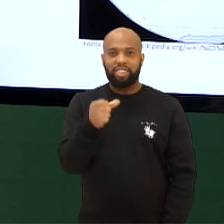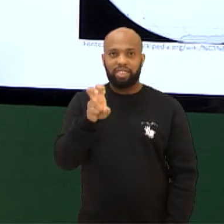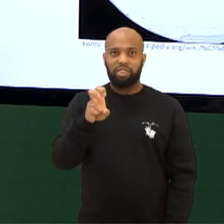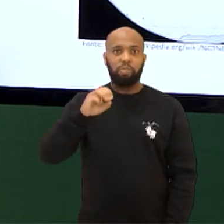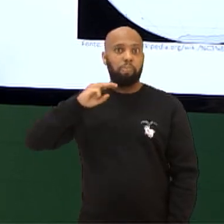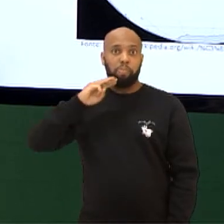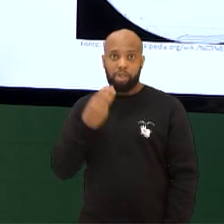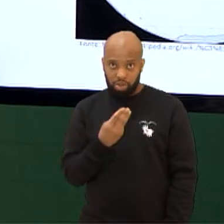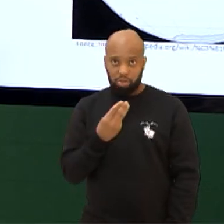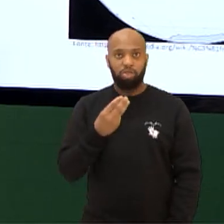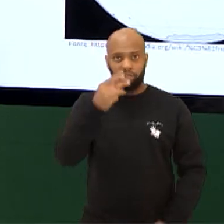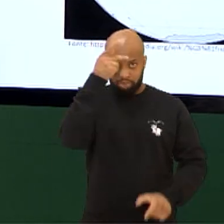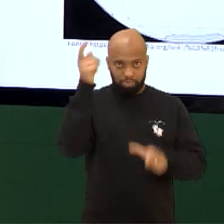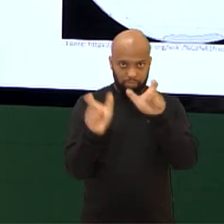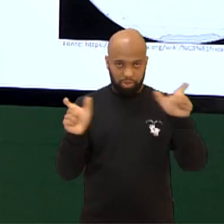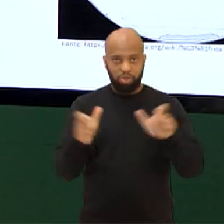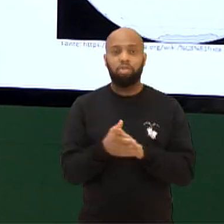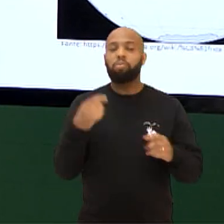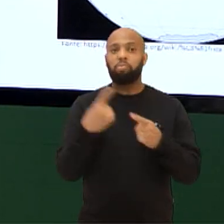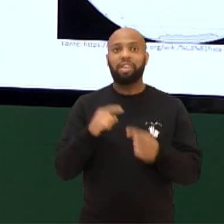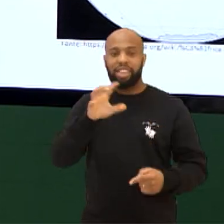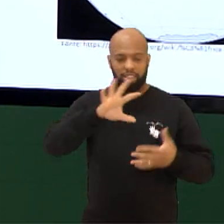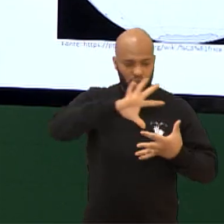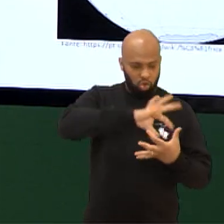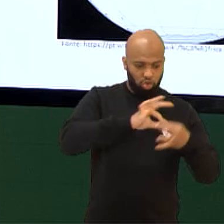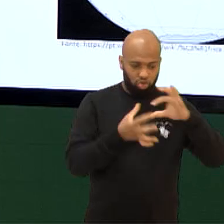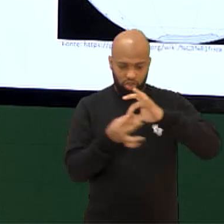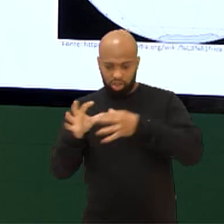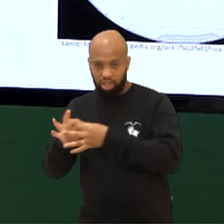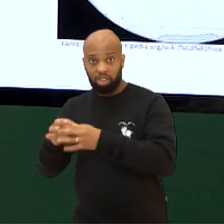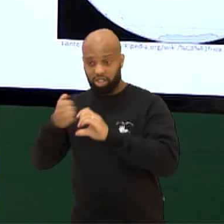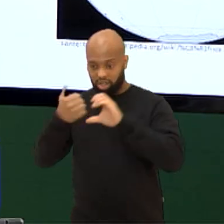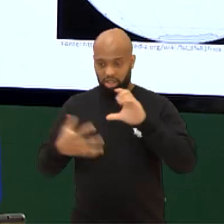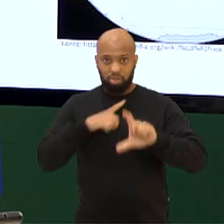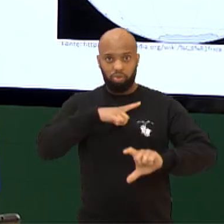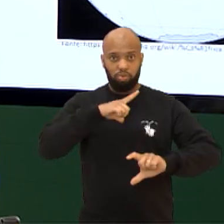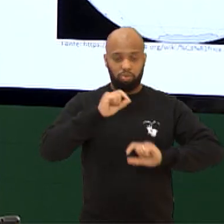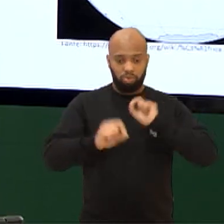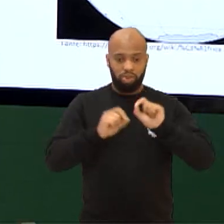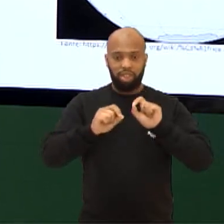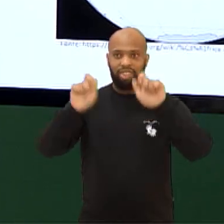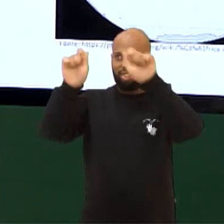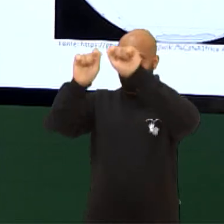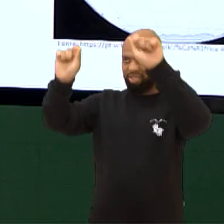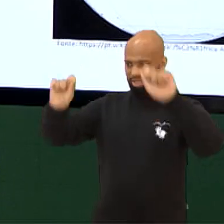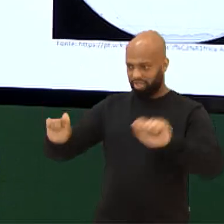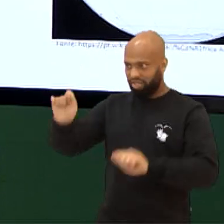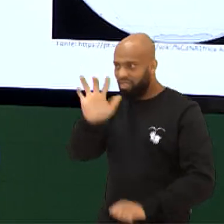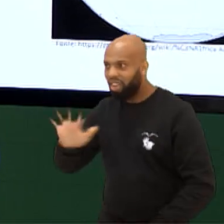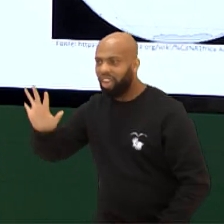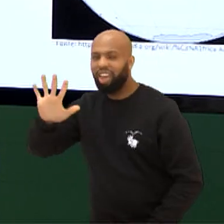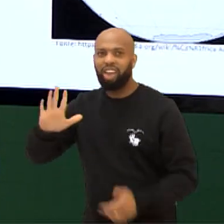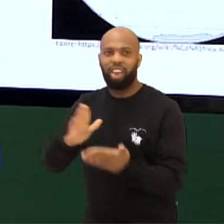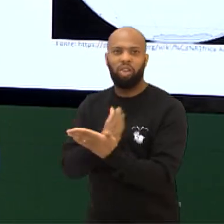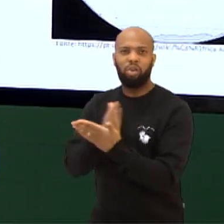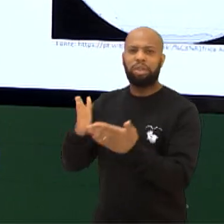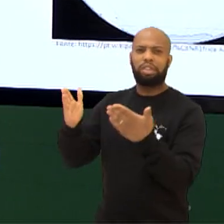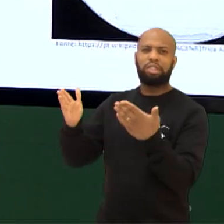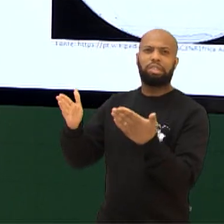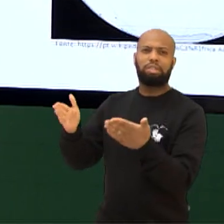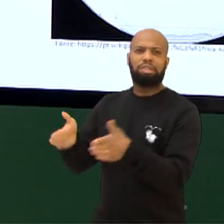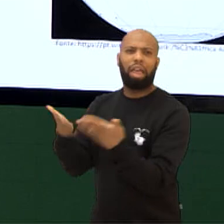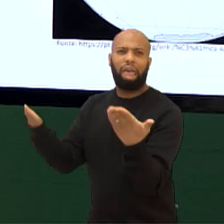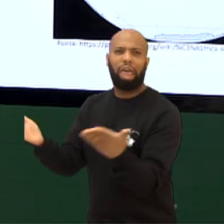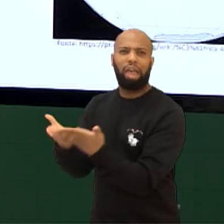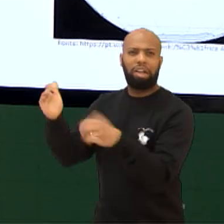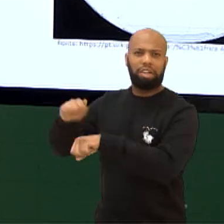de pessoas. Lembrando que esse continente característico tem áreas de uma intensa pobreza, né? Em que a